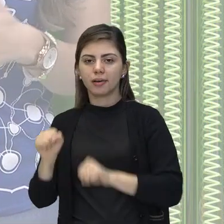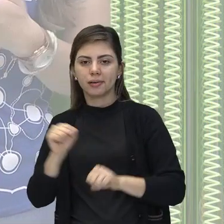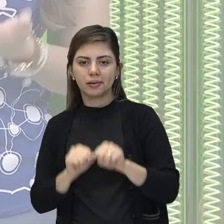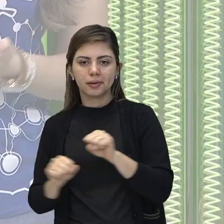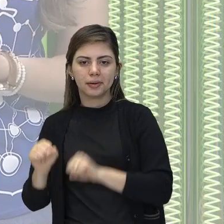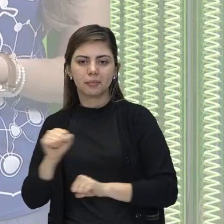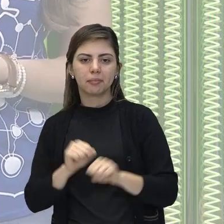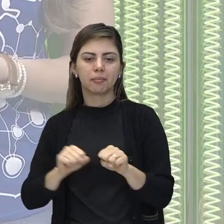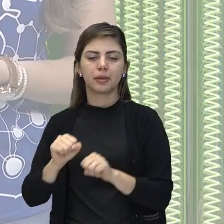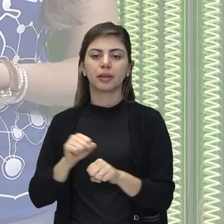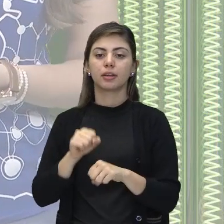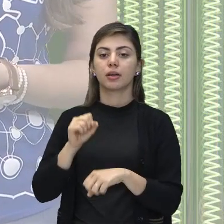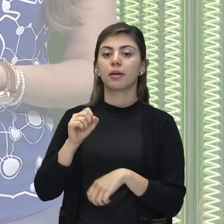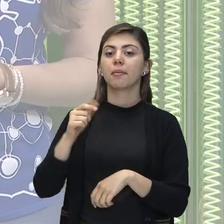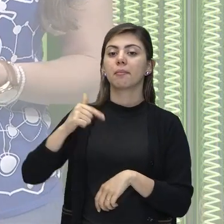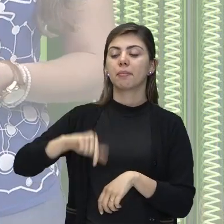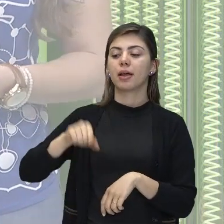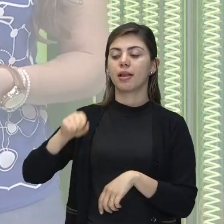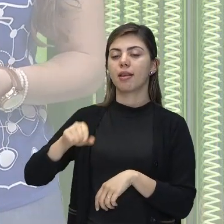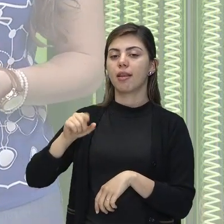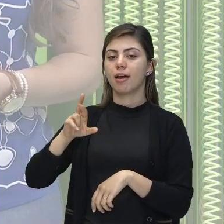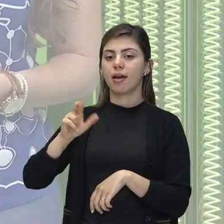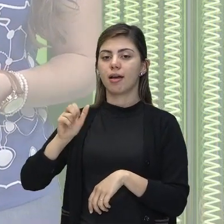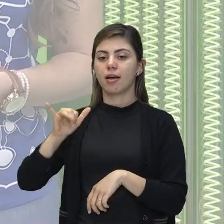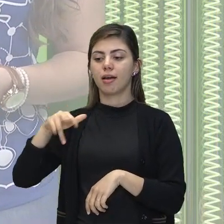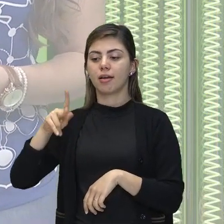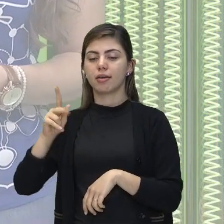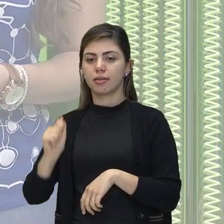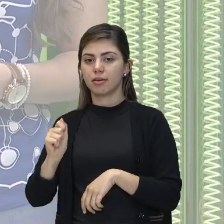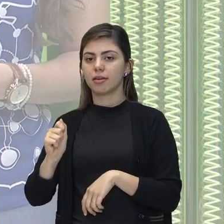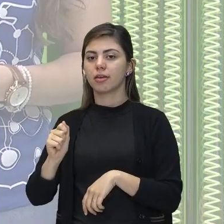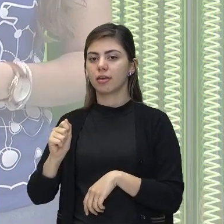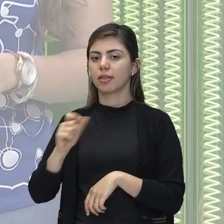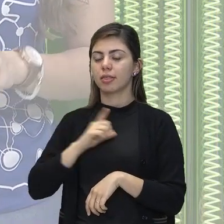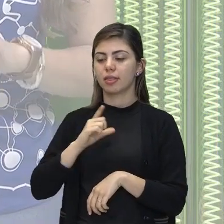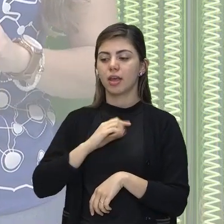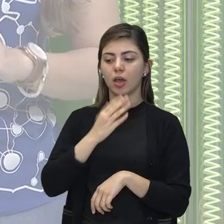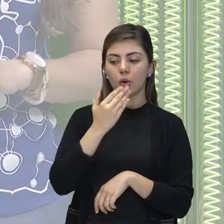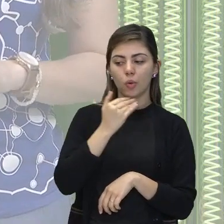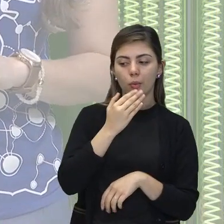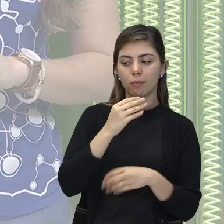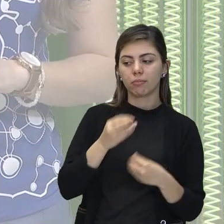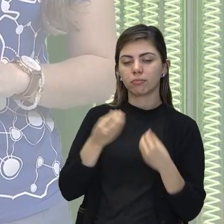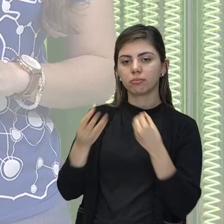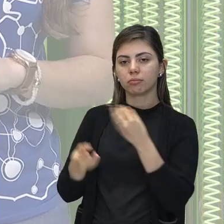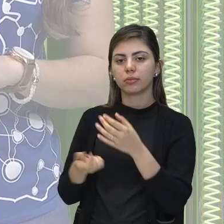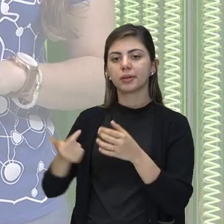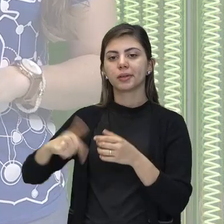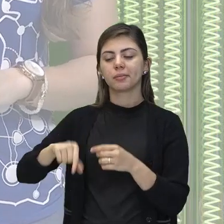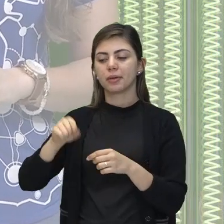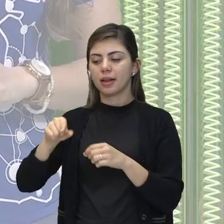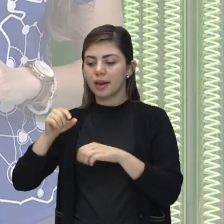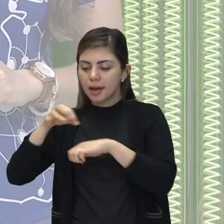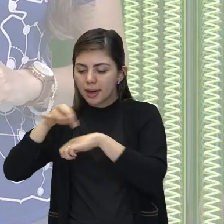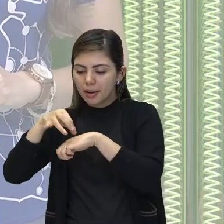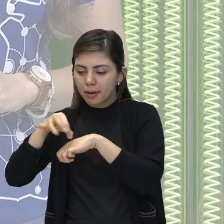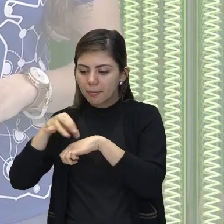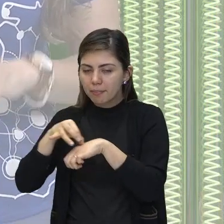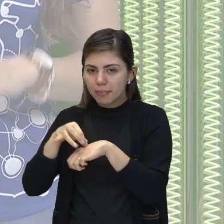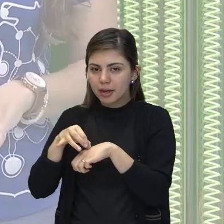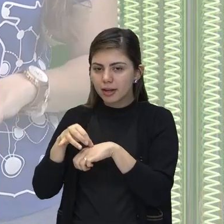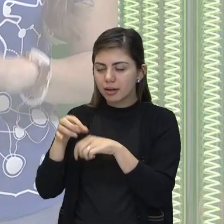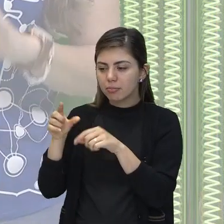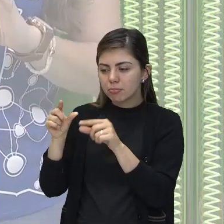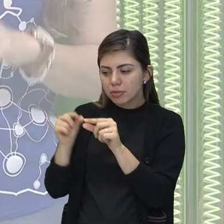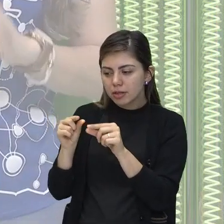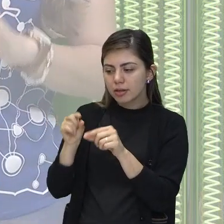pela alimentação da rainha e também das abelhas pequenininhas que estão ali se desenvolvendo.